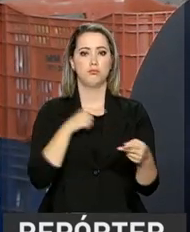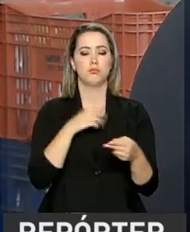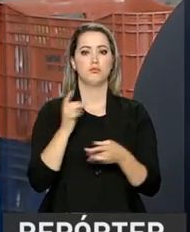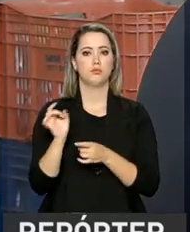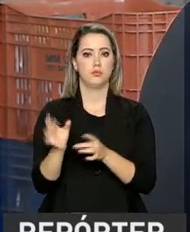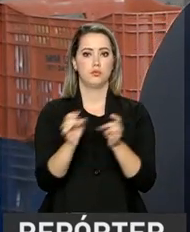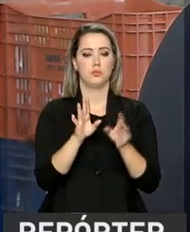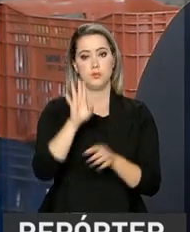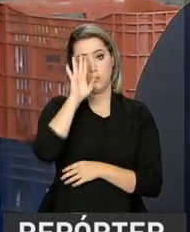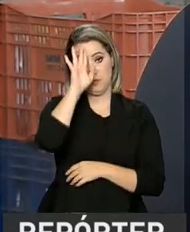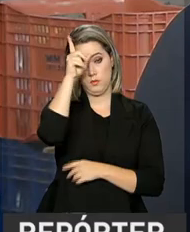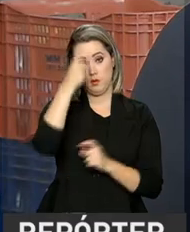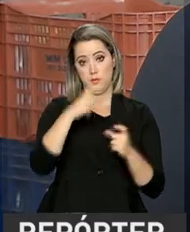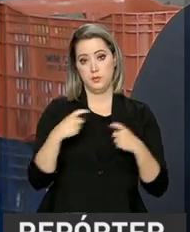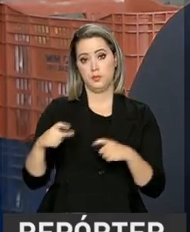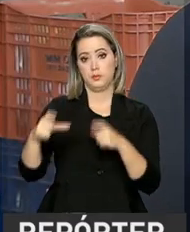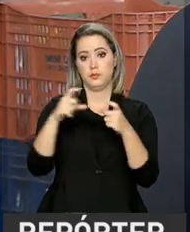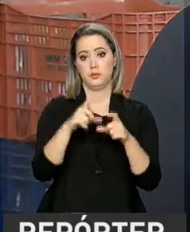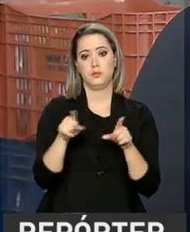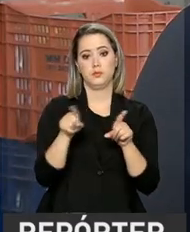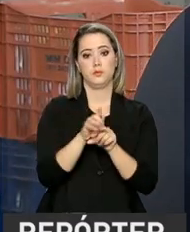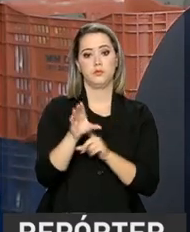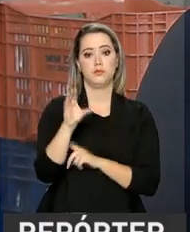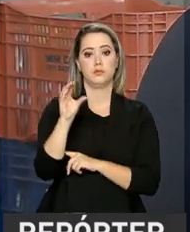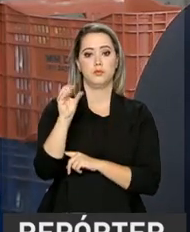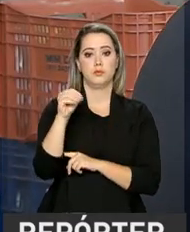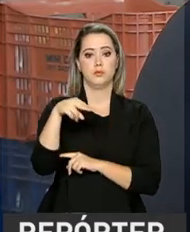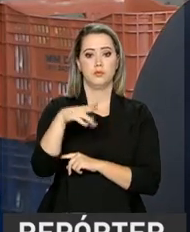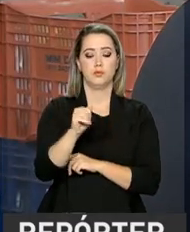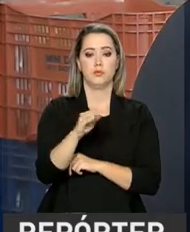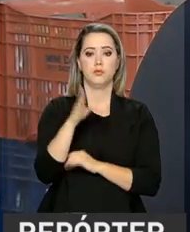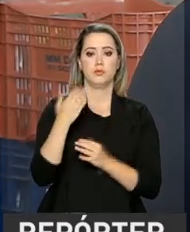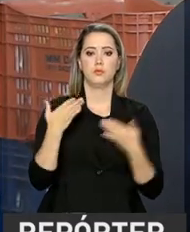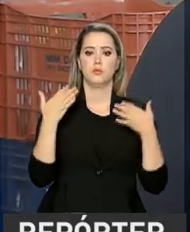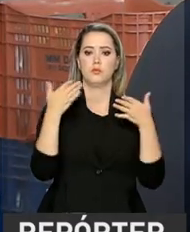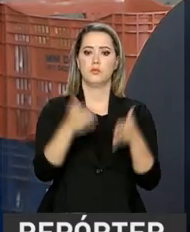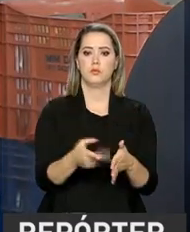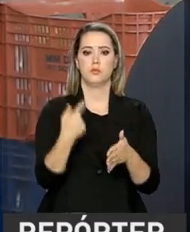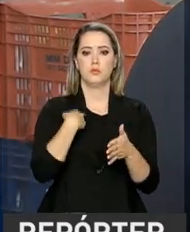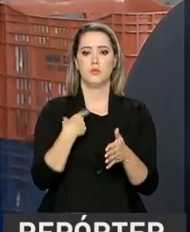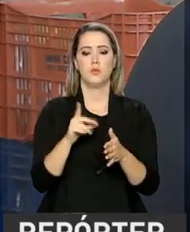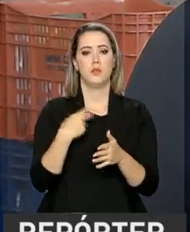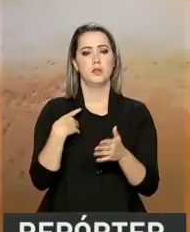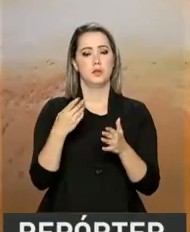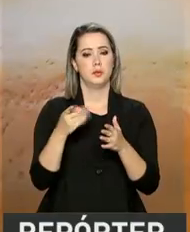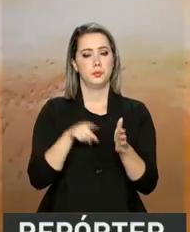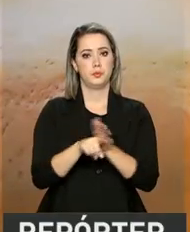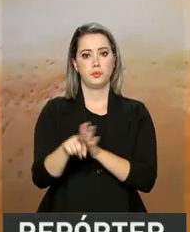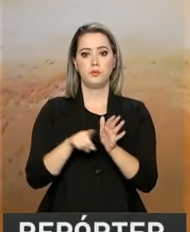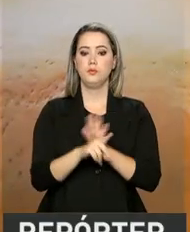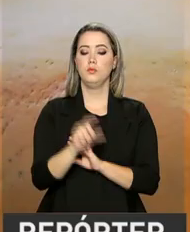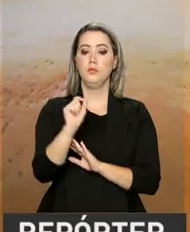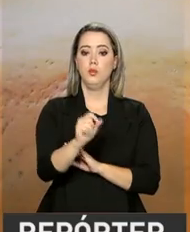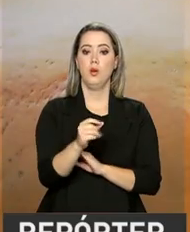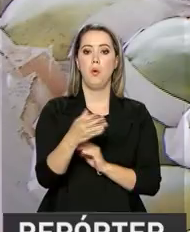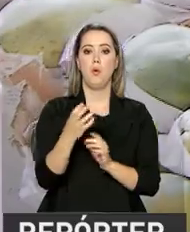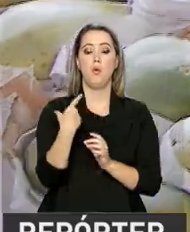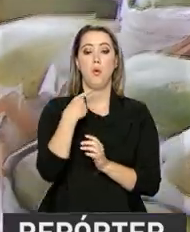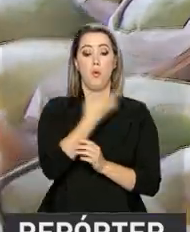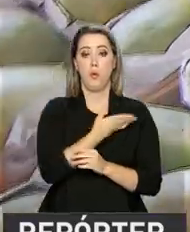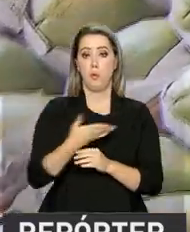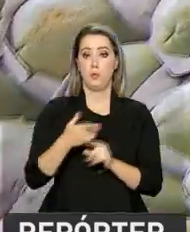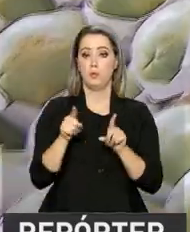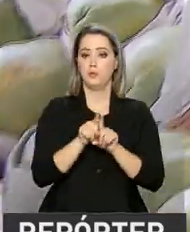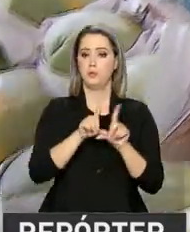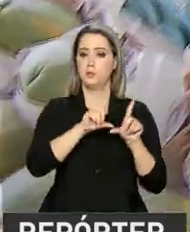comercializados nas principais centrais de abastecimento do país entraram na lista da pesquisa. No caso do mamão,